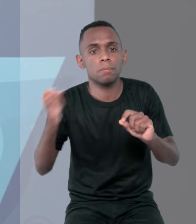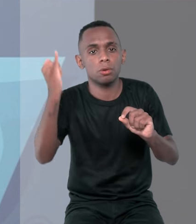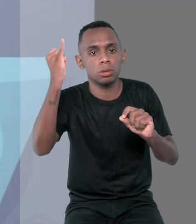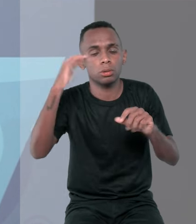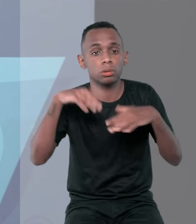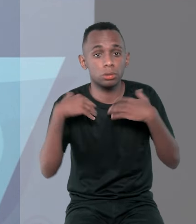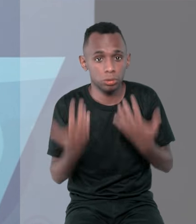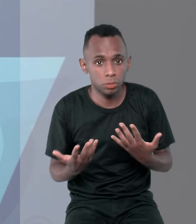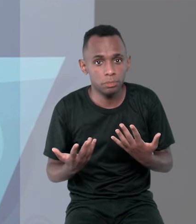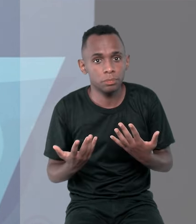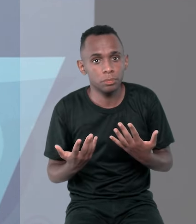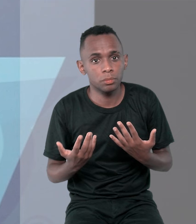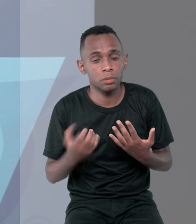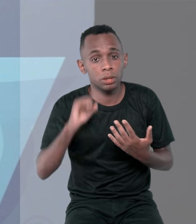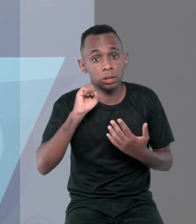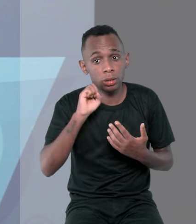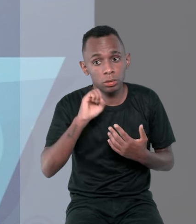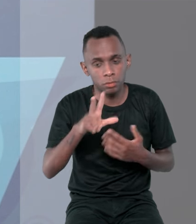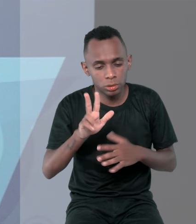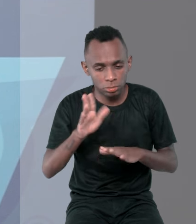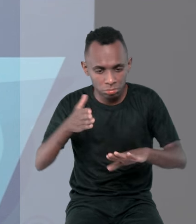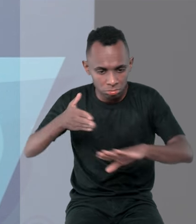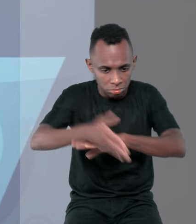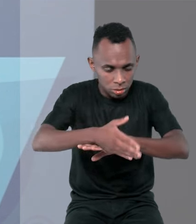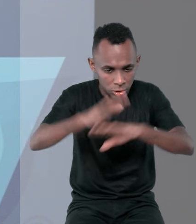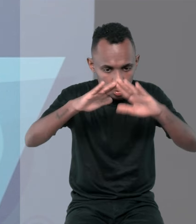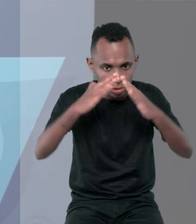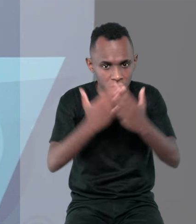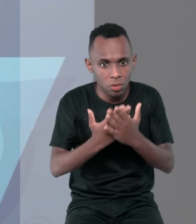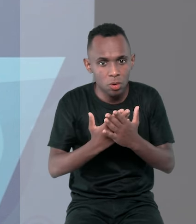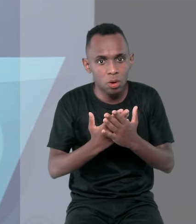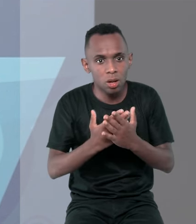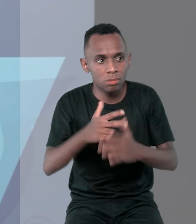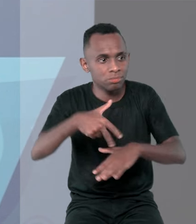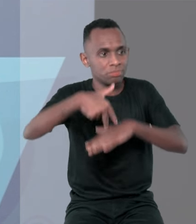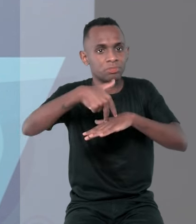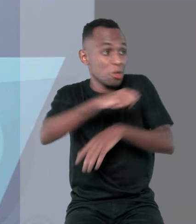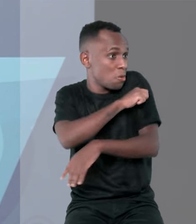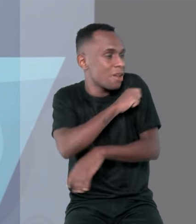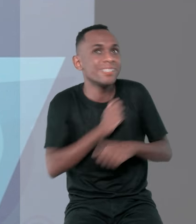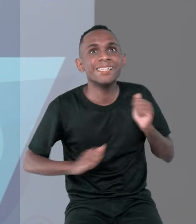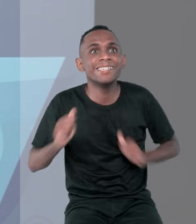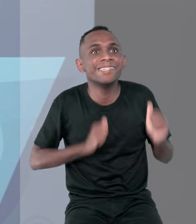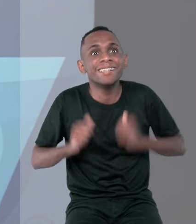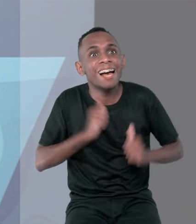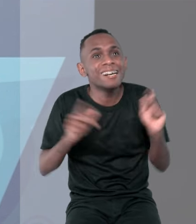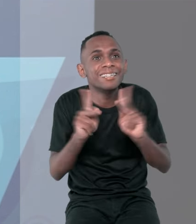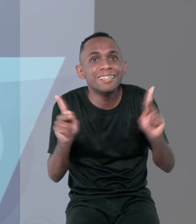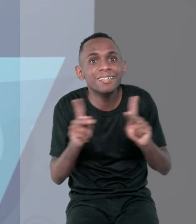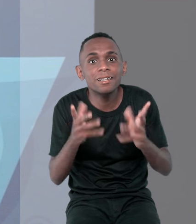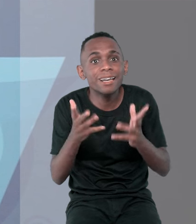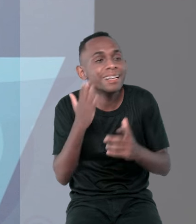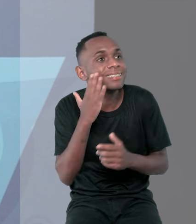Então, quando você pôs os pés na escola, os alunos estavam ansiosos te esperando. Eles